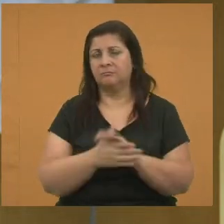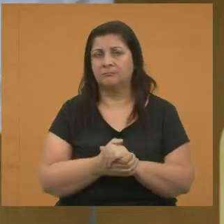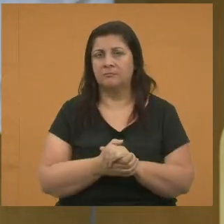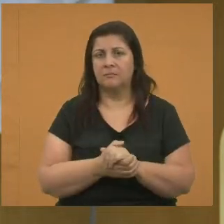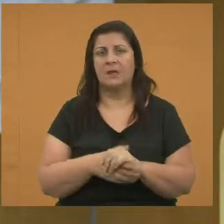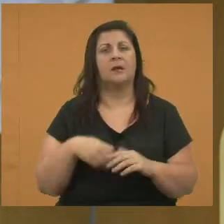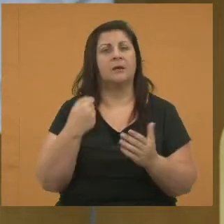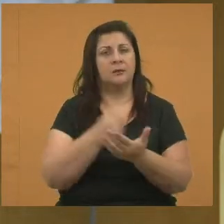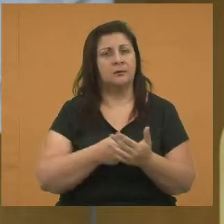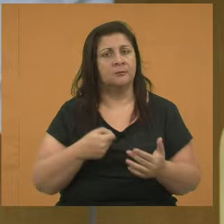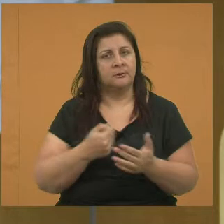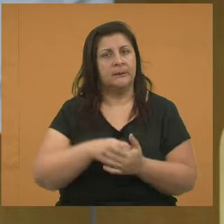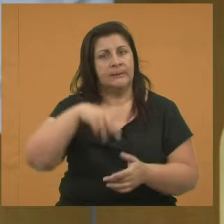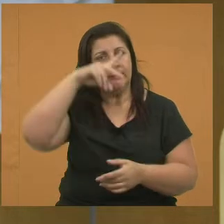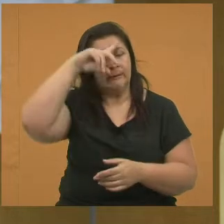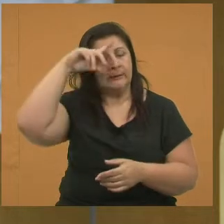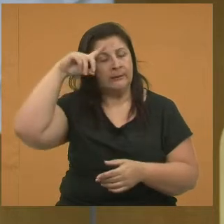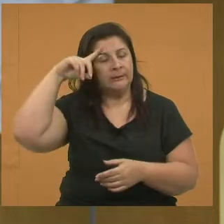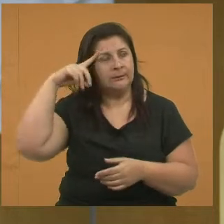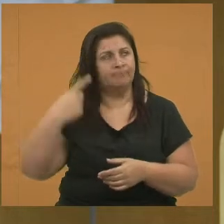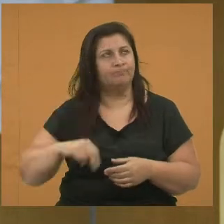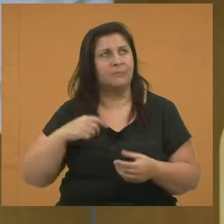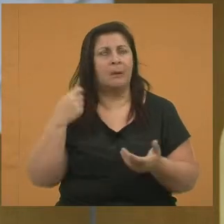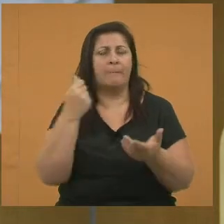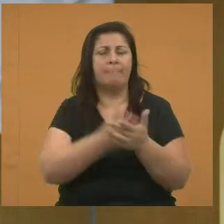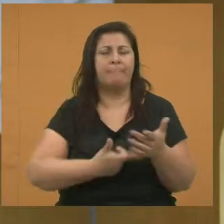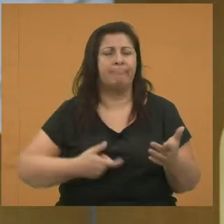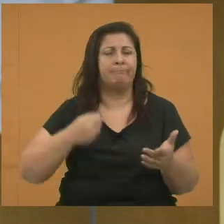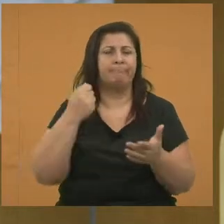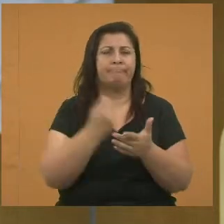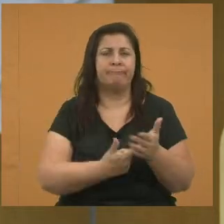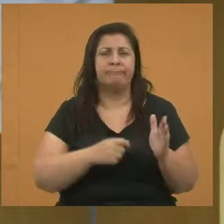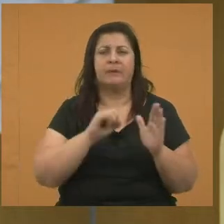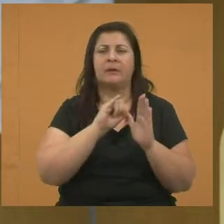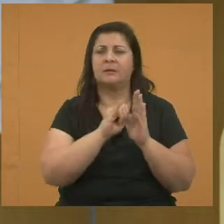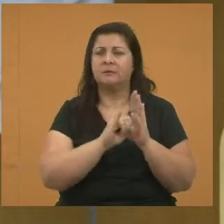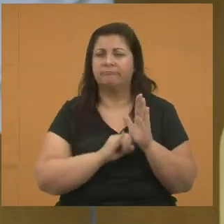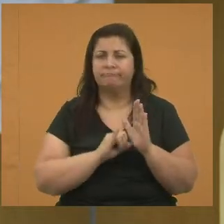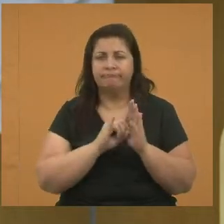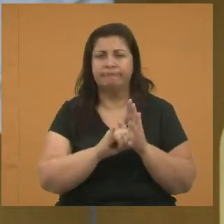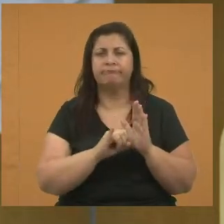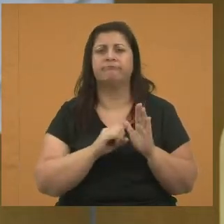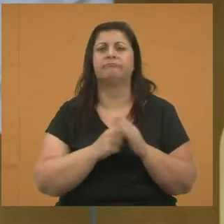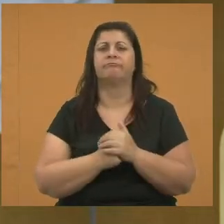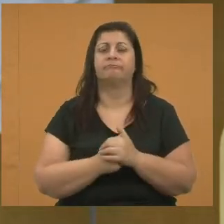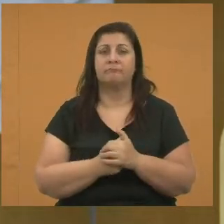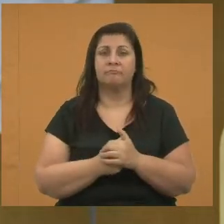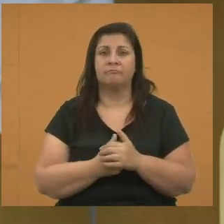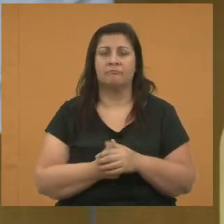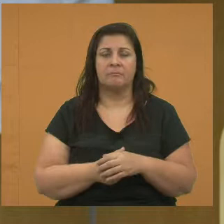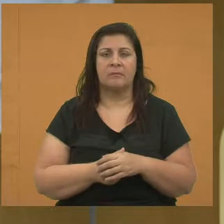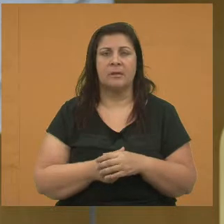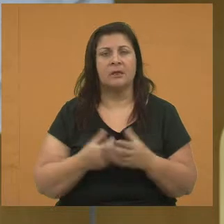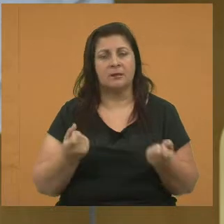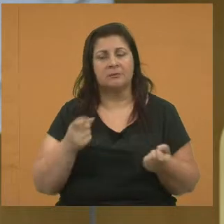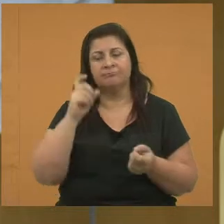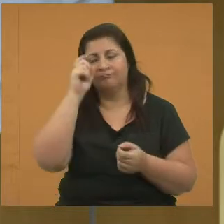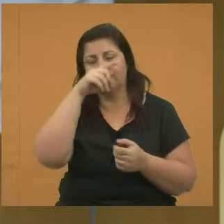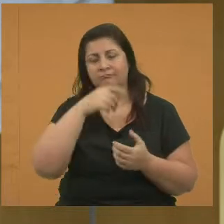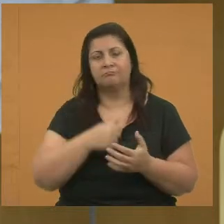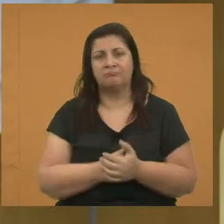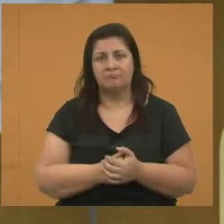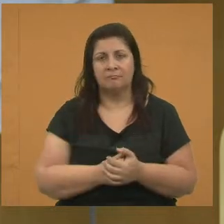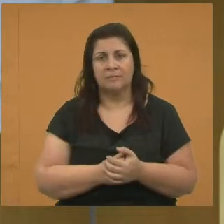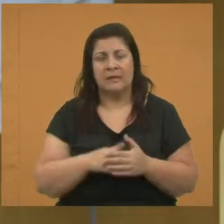árdua, não é? Porque é tanto imposto que aparece para a gente pagar, que eu vou te contar uma coisa, né? É difícil, tem hora que a